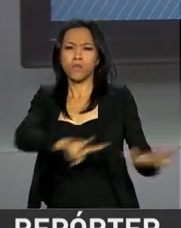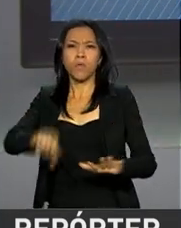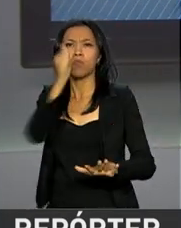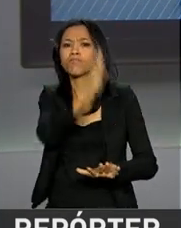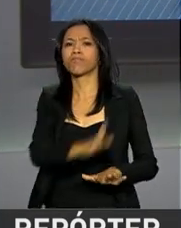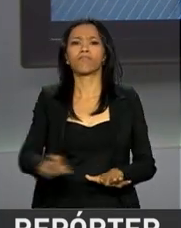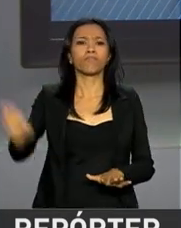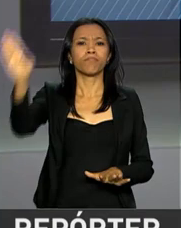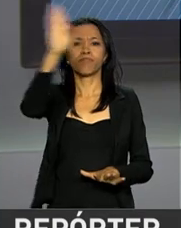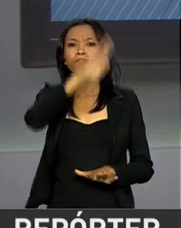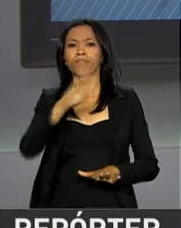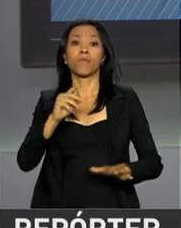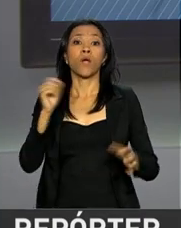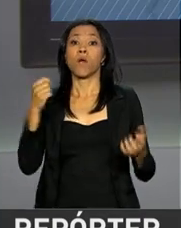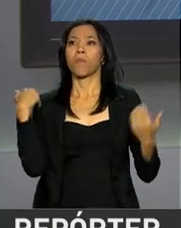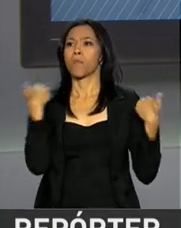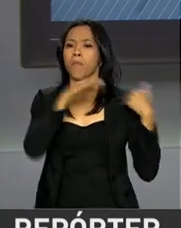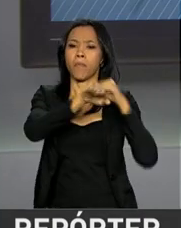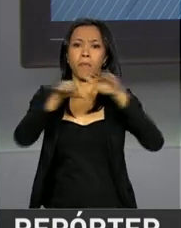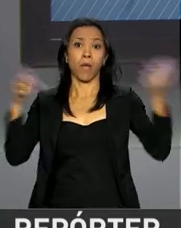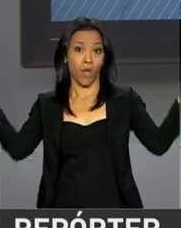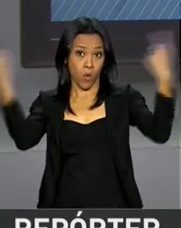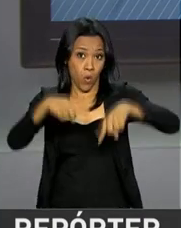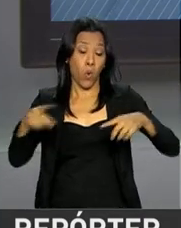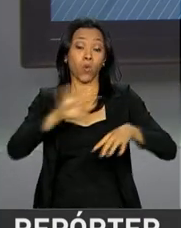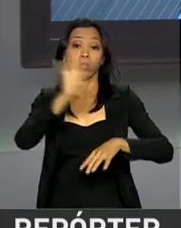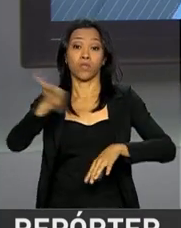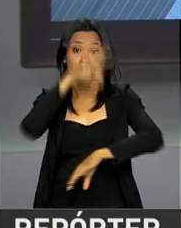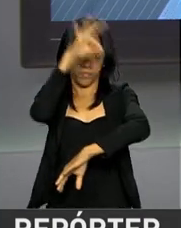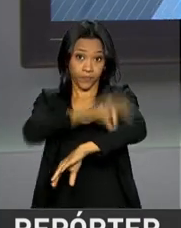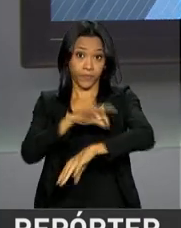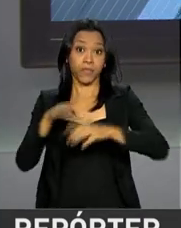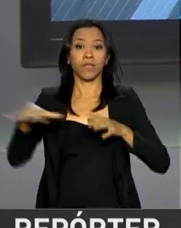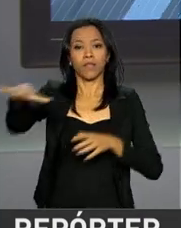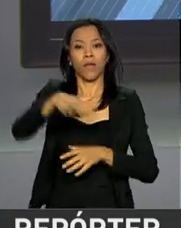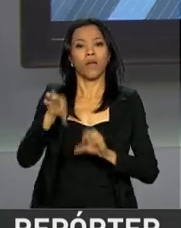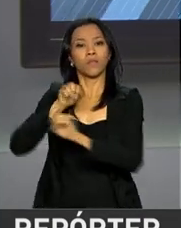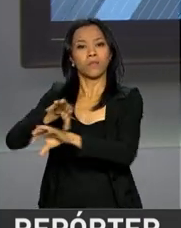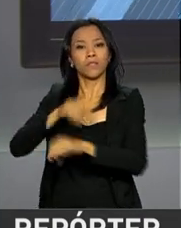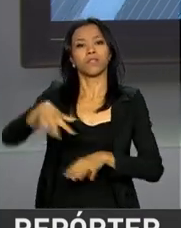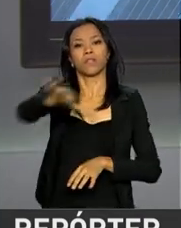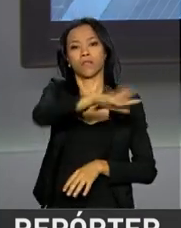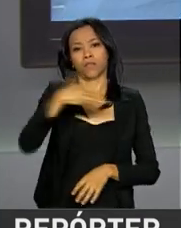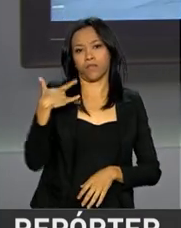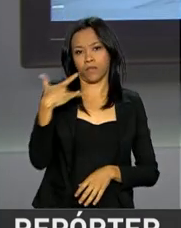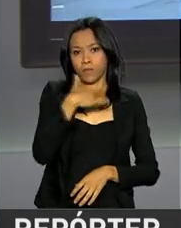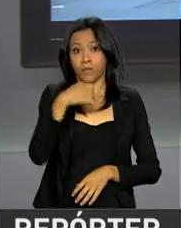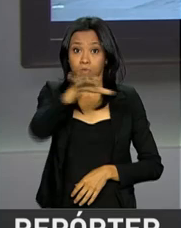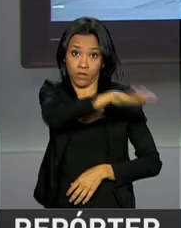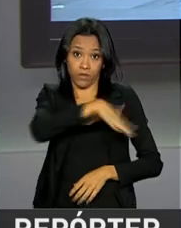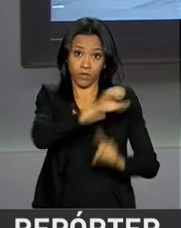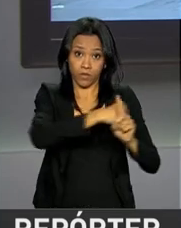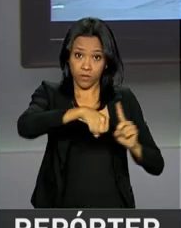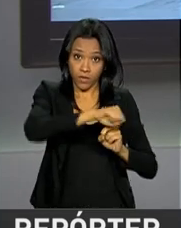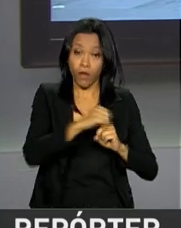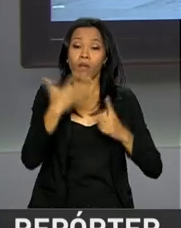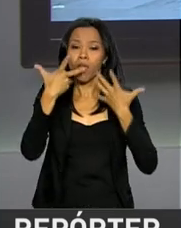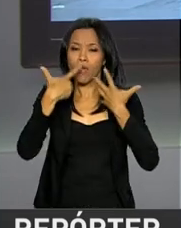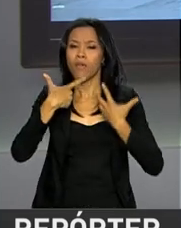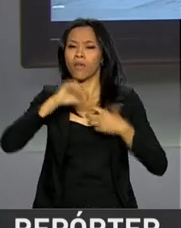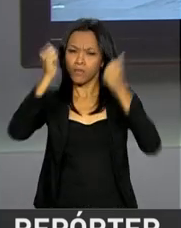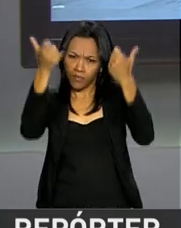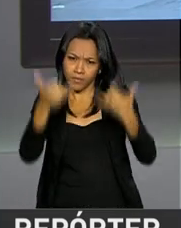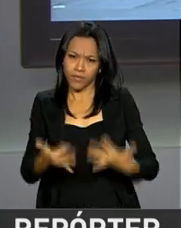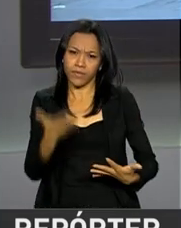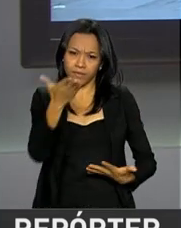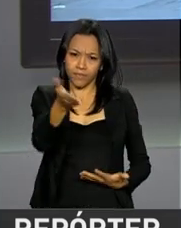contra o aedes aegypti nos setores de educação assistência social e saúde quem tem os detalhes é a repórter marque no